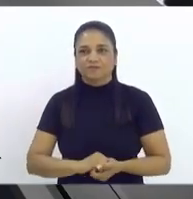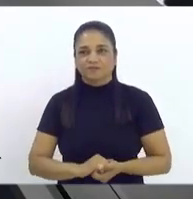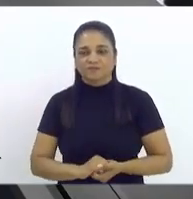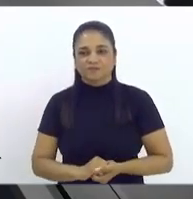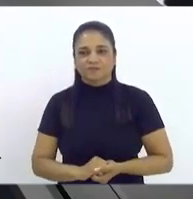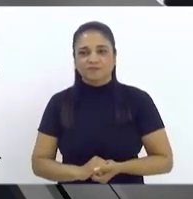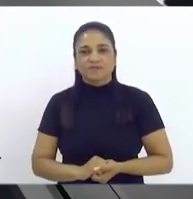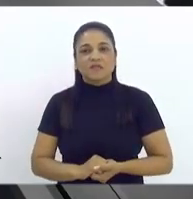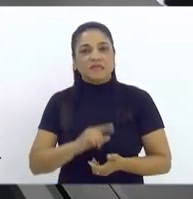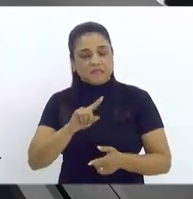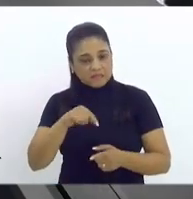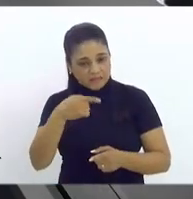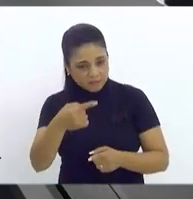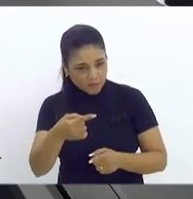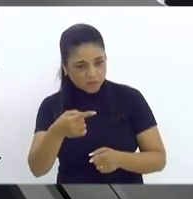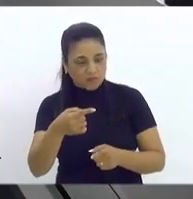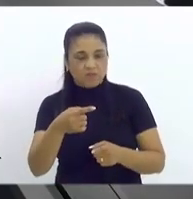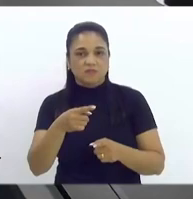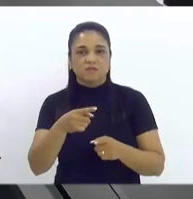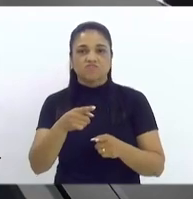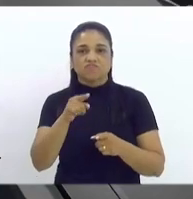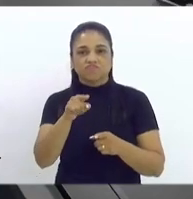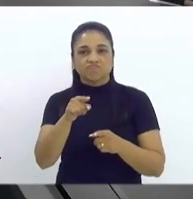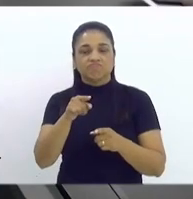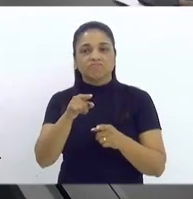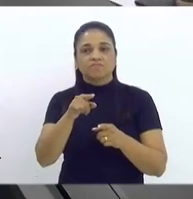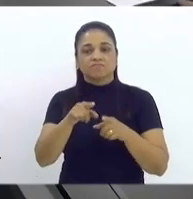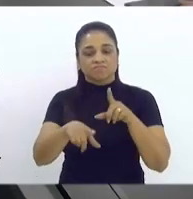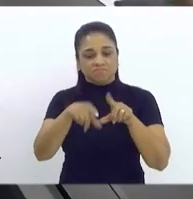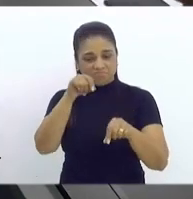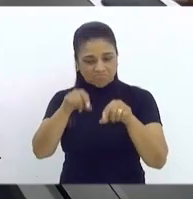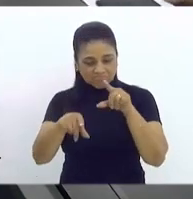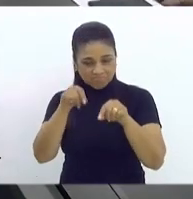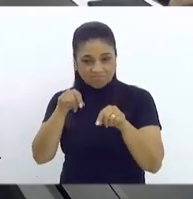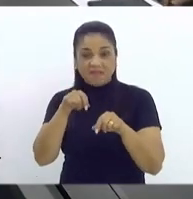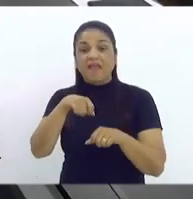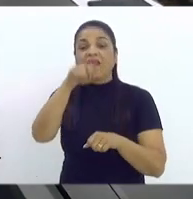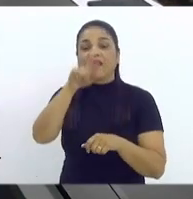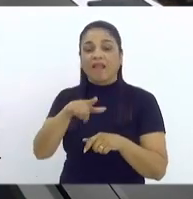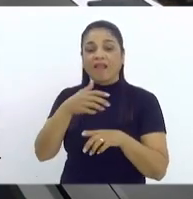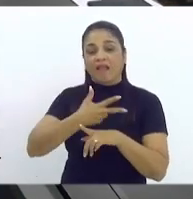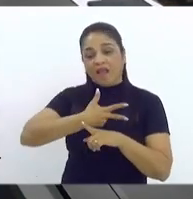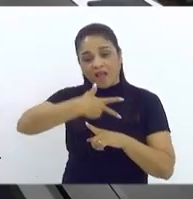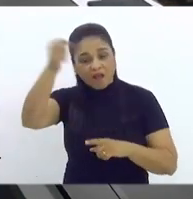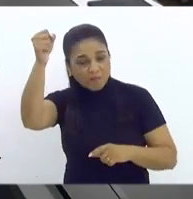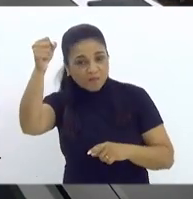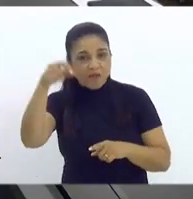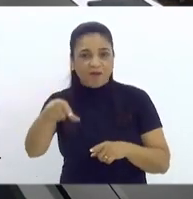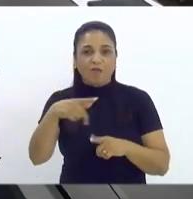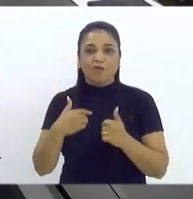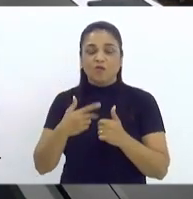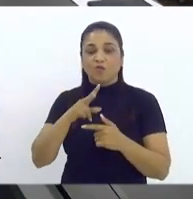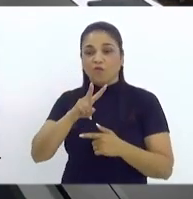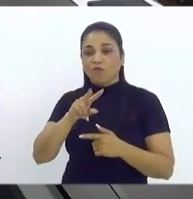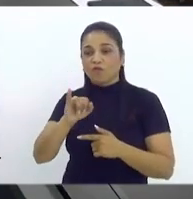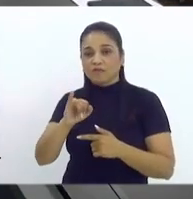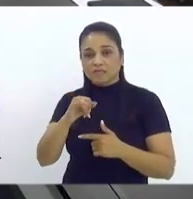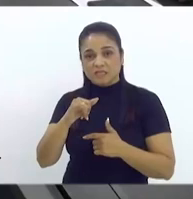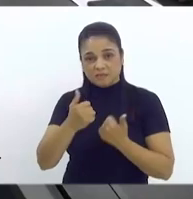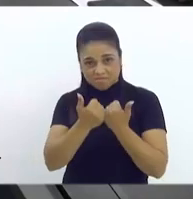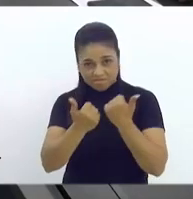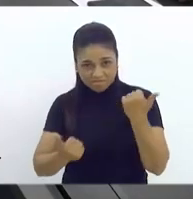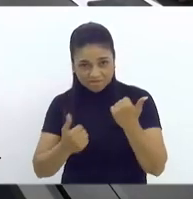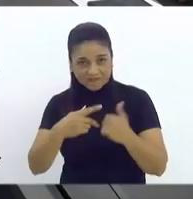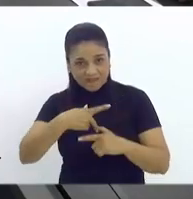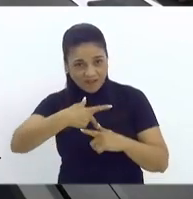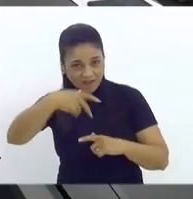depois se o senhor podia levantar quem é o campeão e o vice de mais concessão no Estado, por favor. Importante.